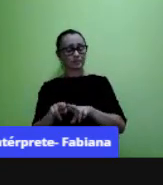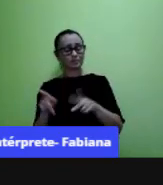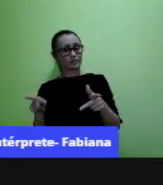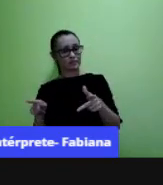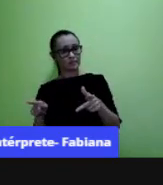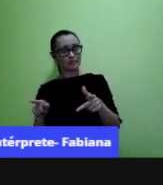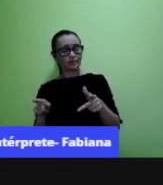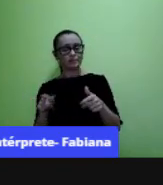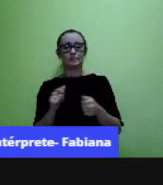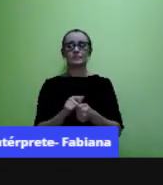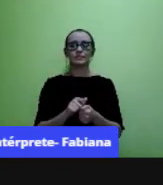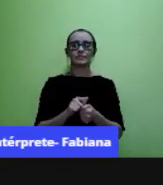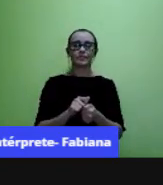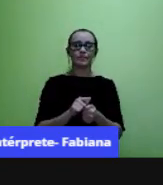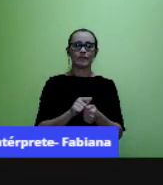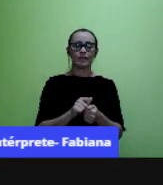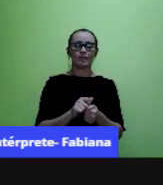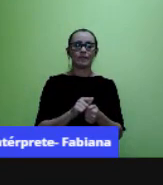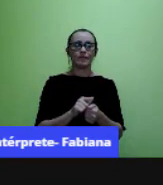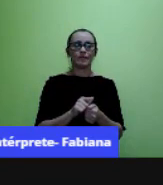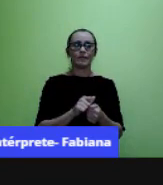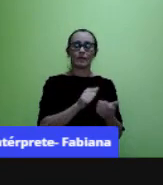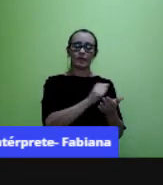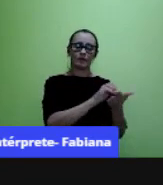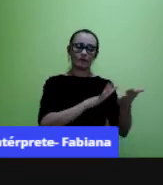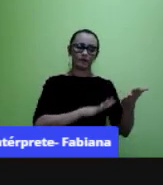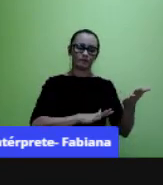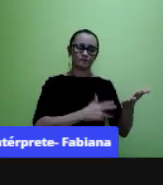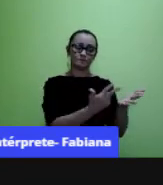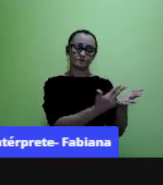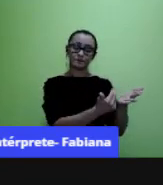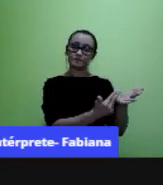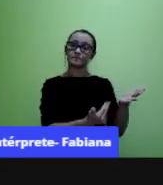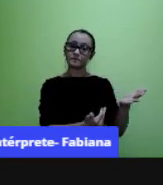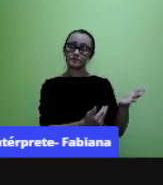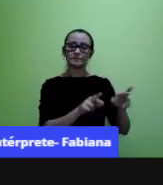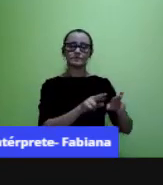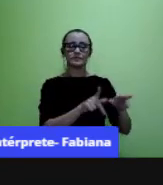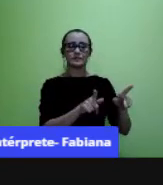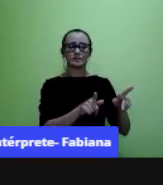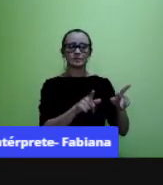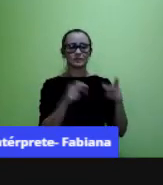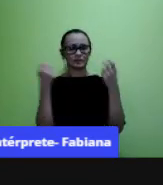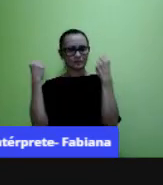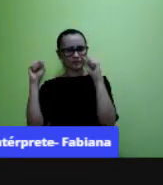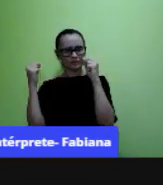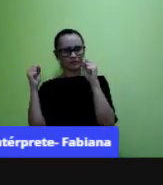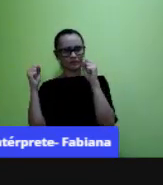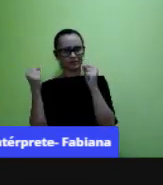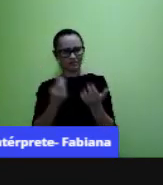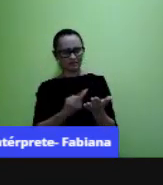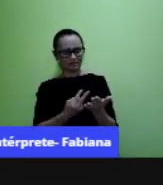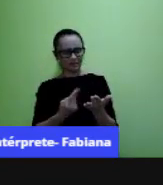outro, ele olha a atividade de desenho diferenciada e a educação física é a mesma.